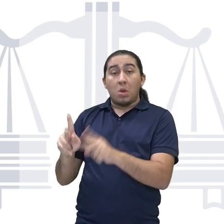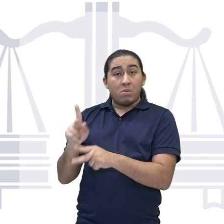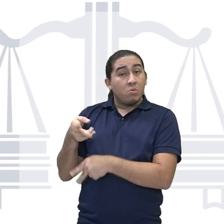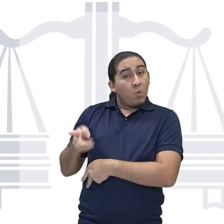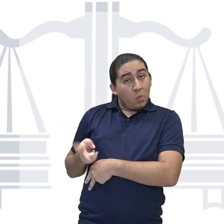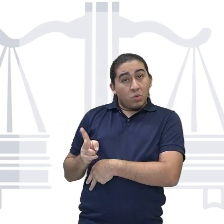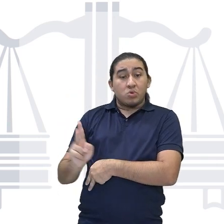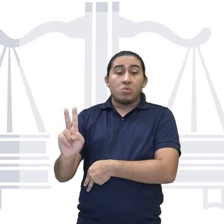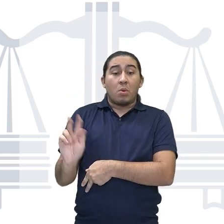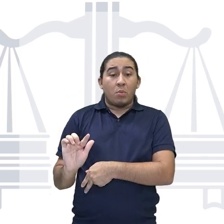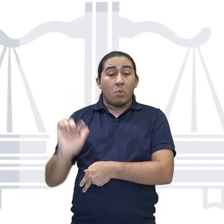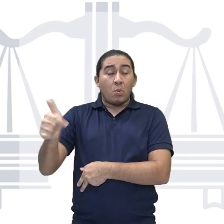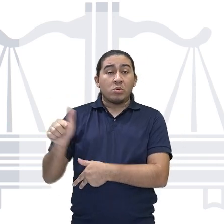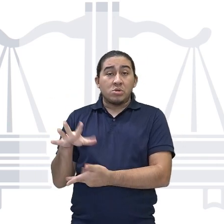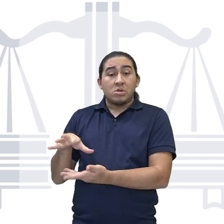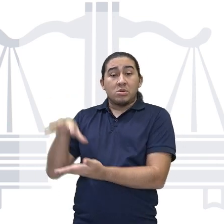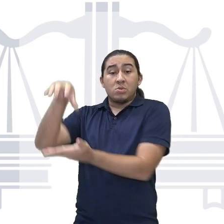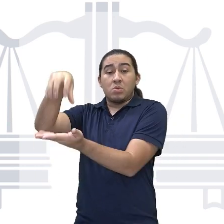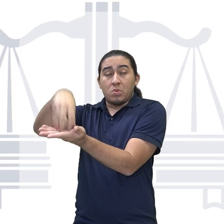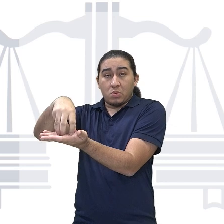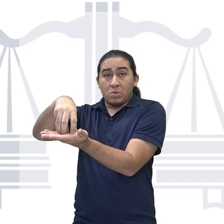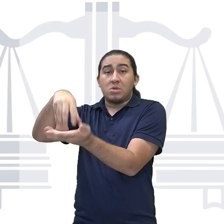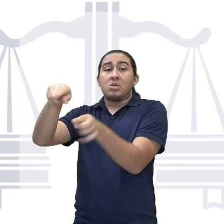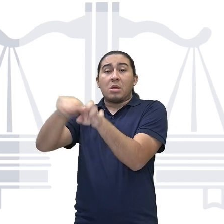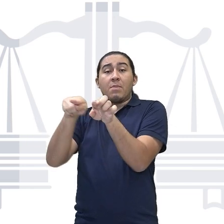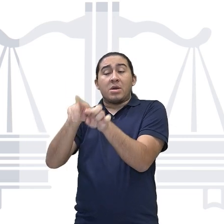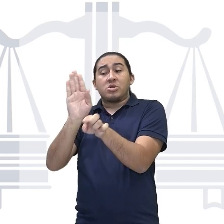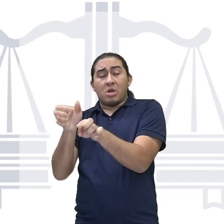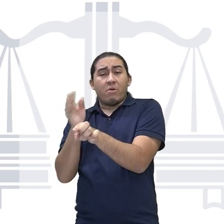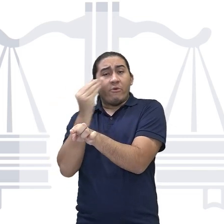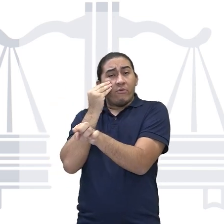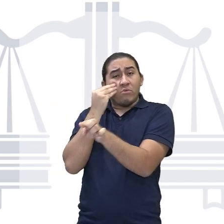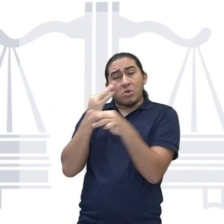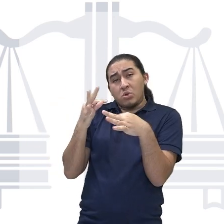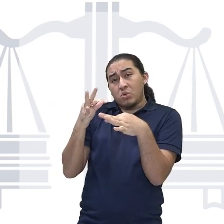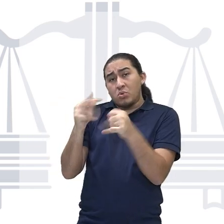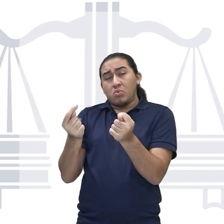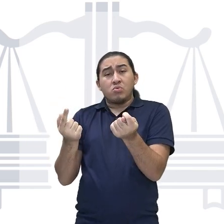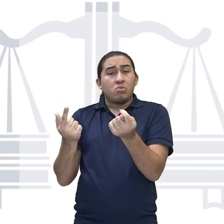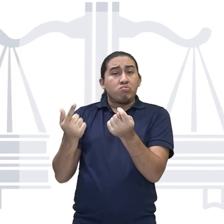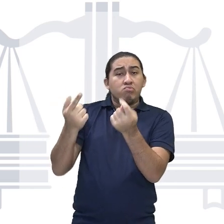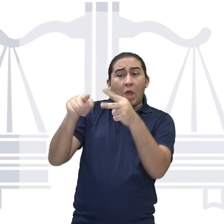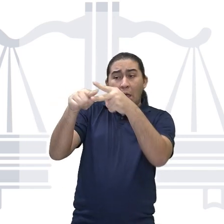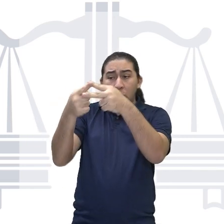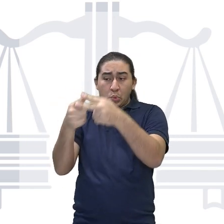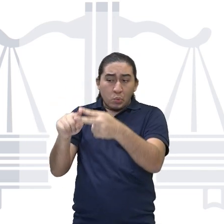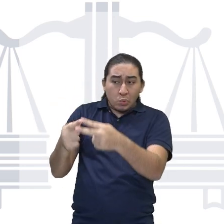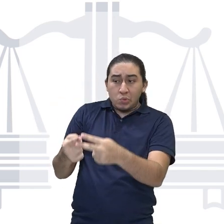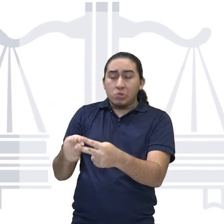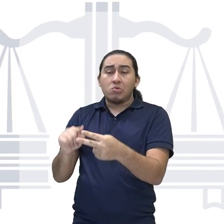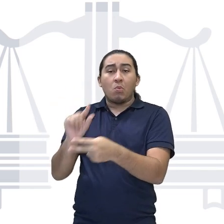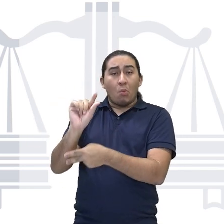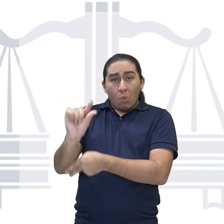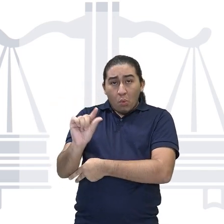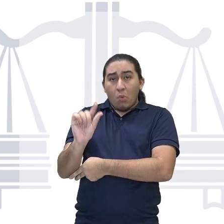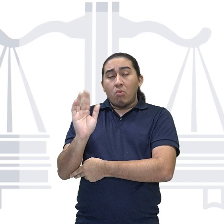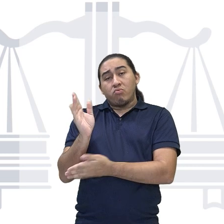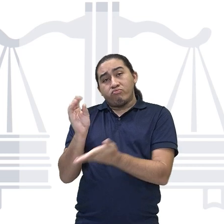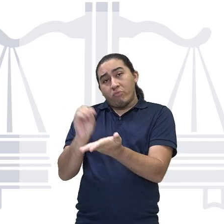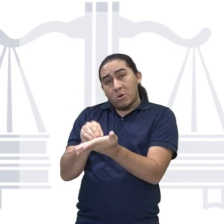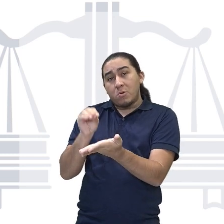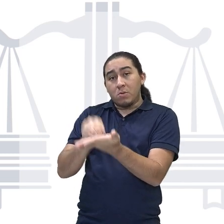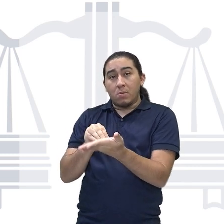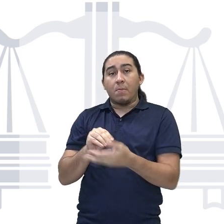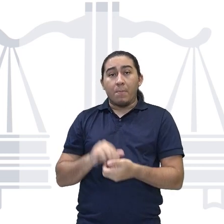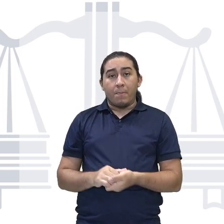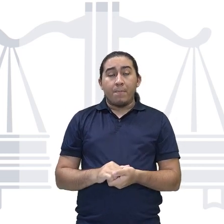DEPLAN, para então fazer o restante dos últimos trâmites mesmo, os últimos ajustes,